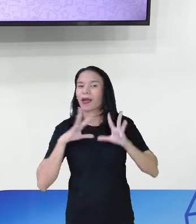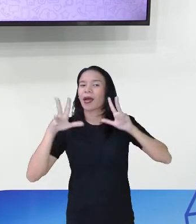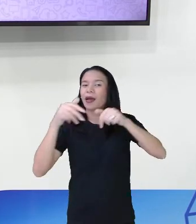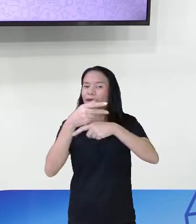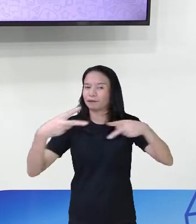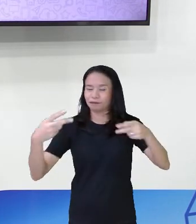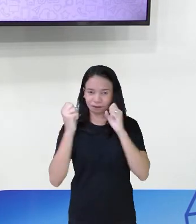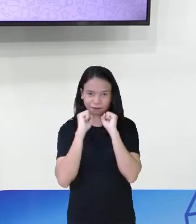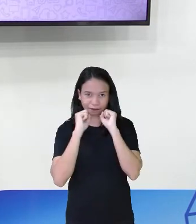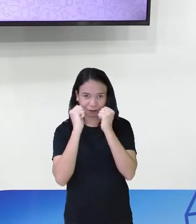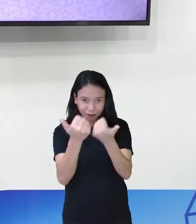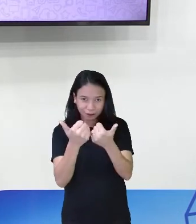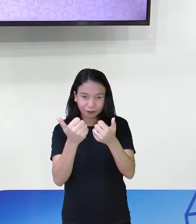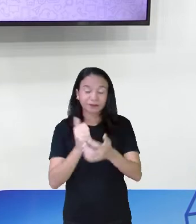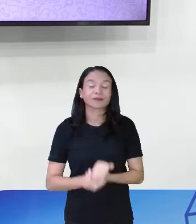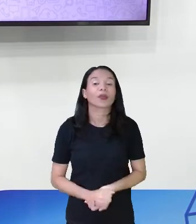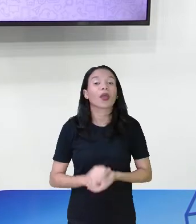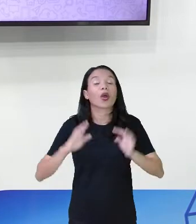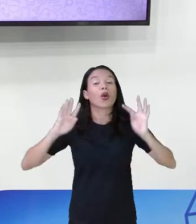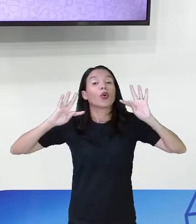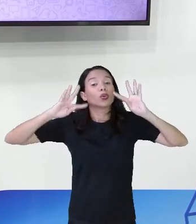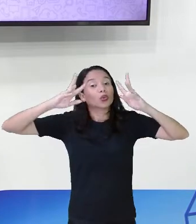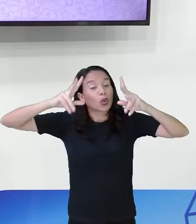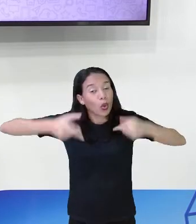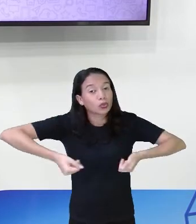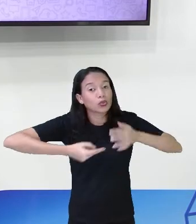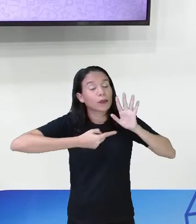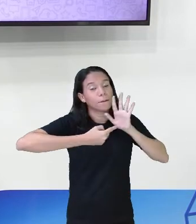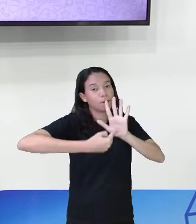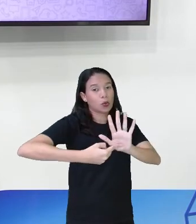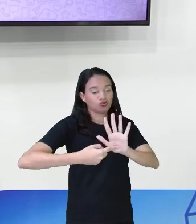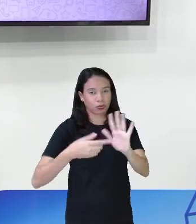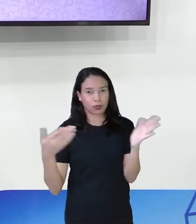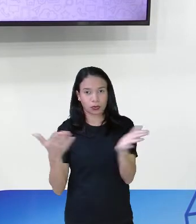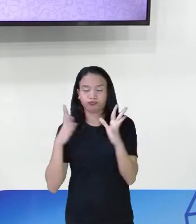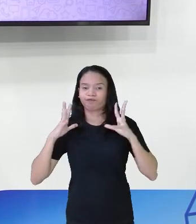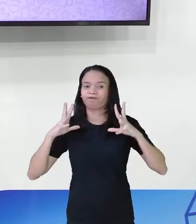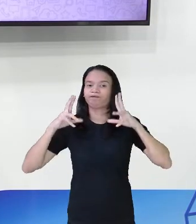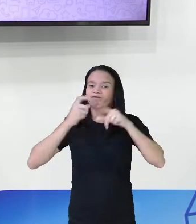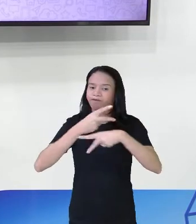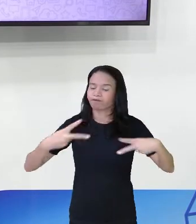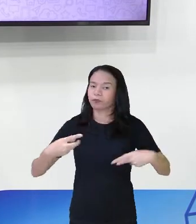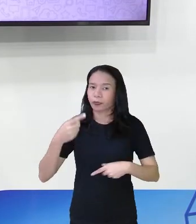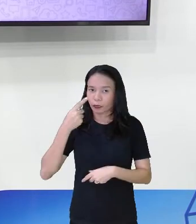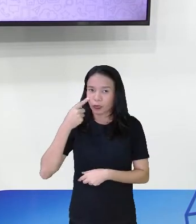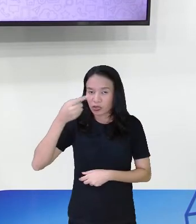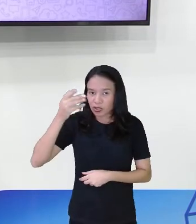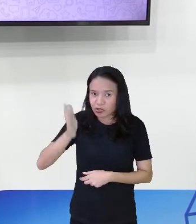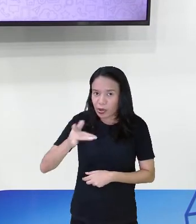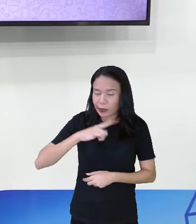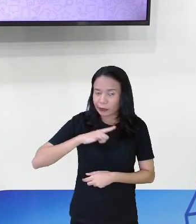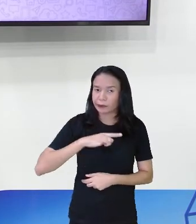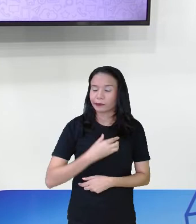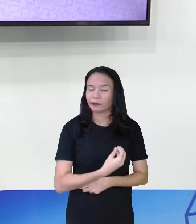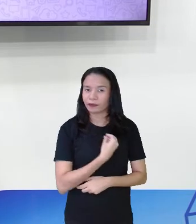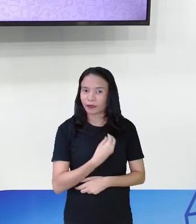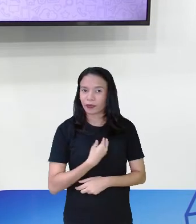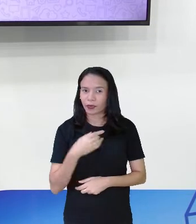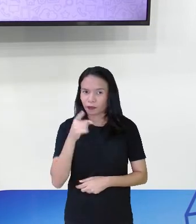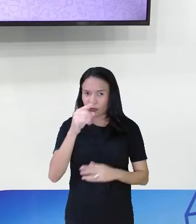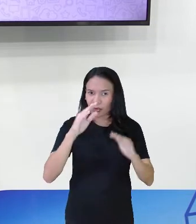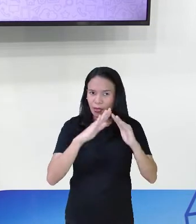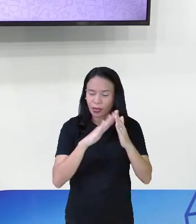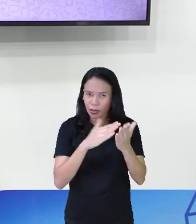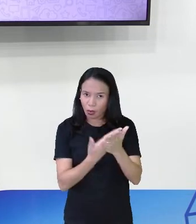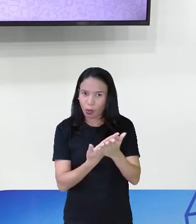animais, tá certo? Todos esses animais que eu estou trazendo aqui, você se já recebeu na sua escola o